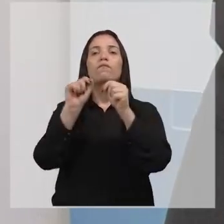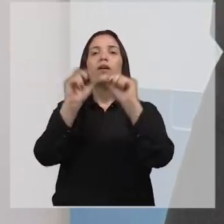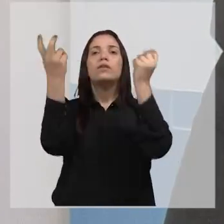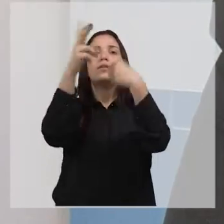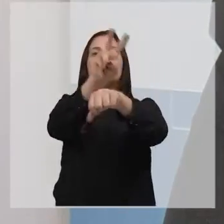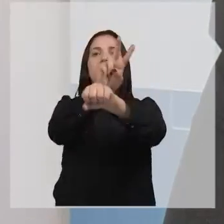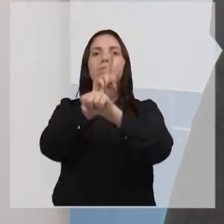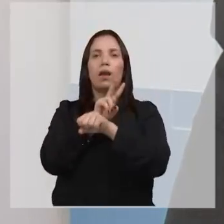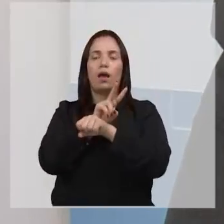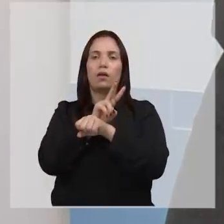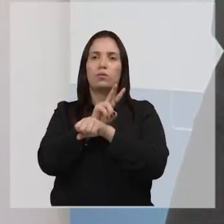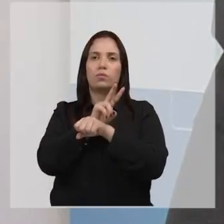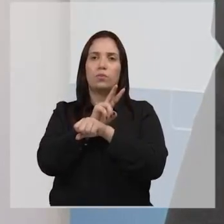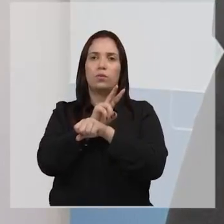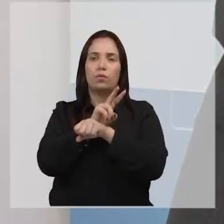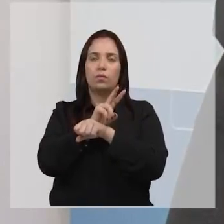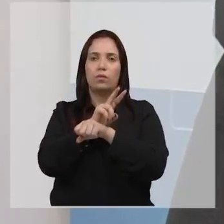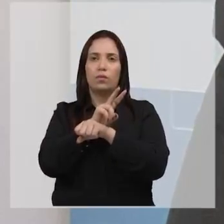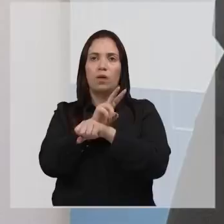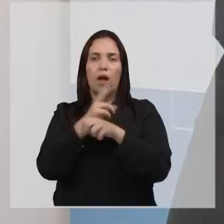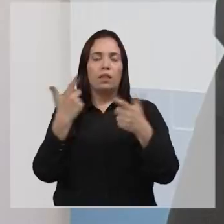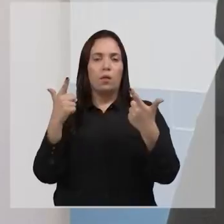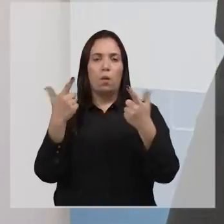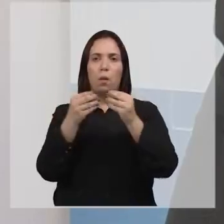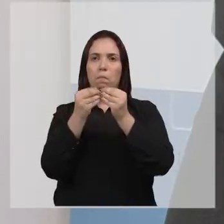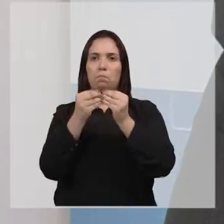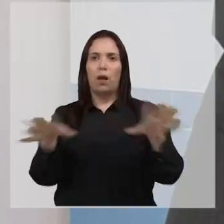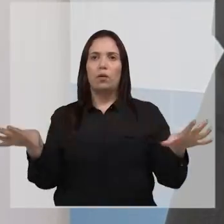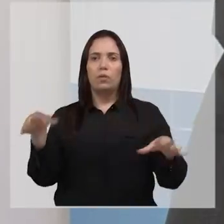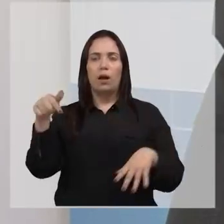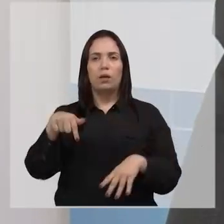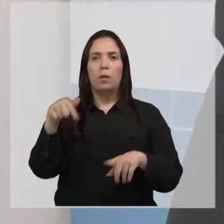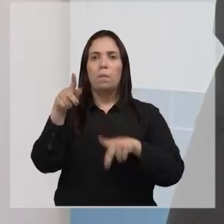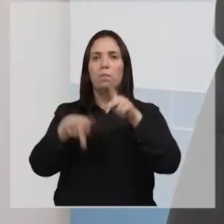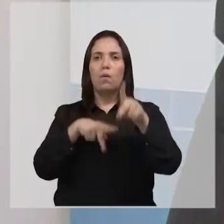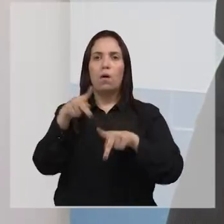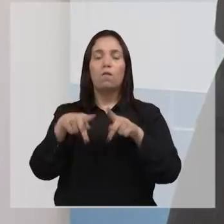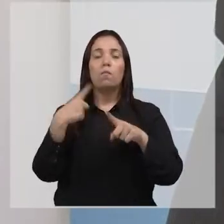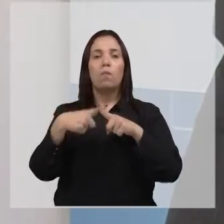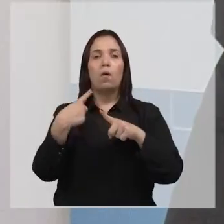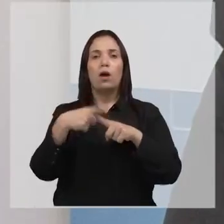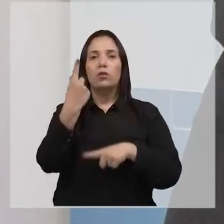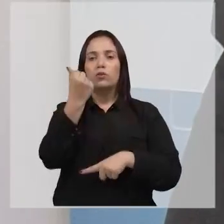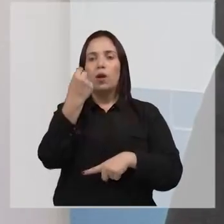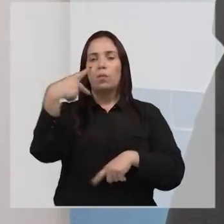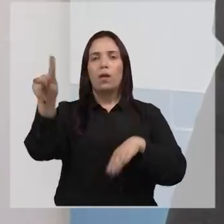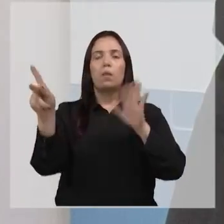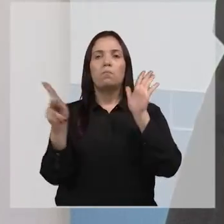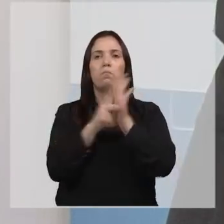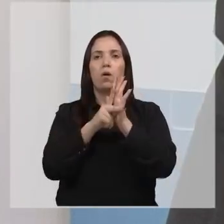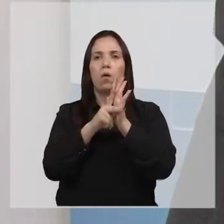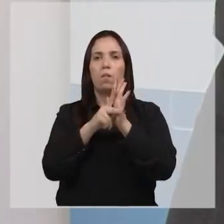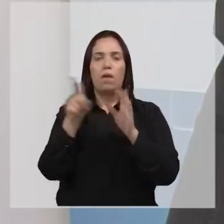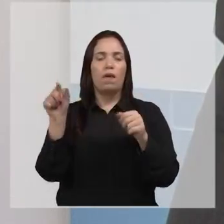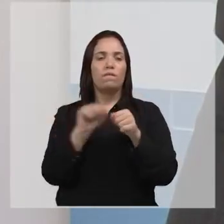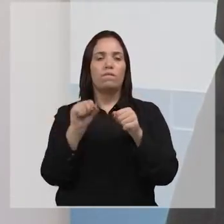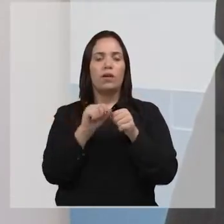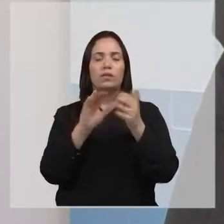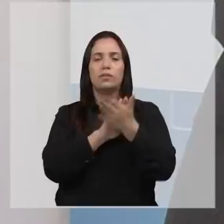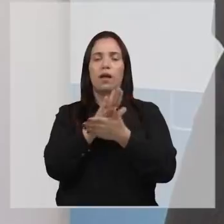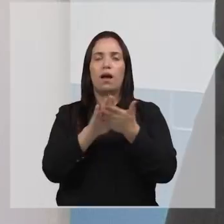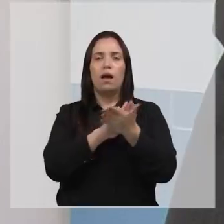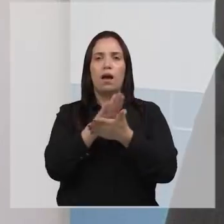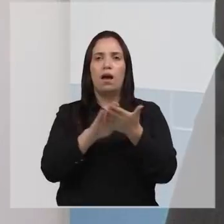esse empréstimo não tiraria nenhum prejuízo ao povo brasileiro, que era um dinheiro privado e que ele não fez nada, isso era